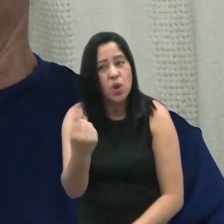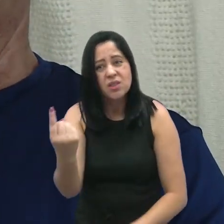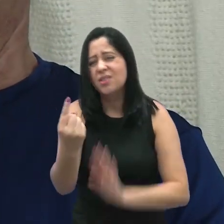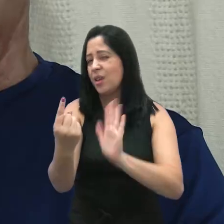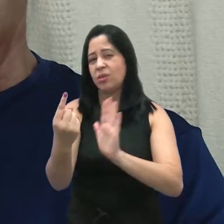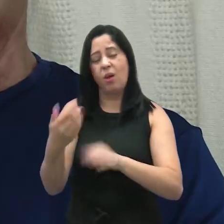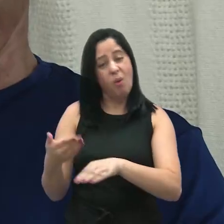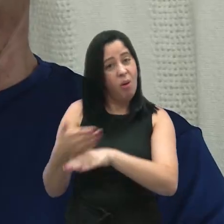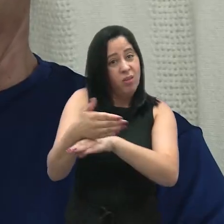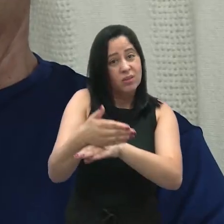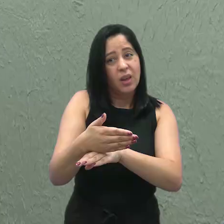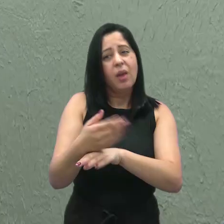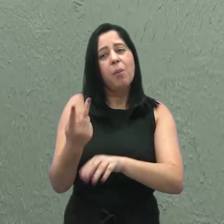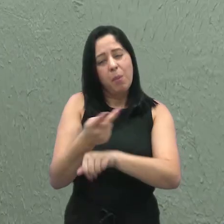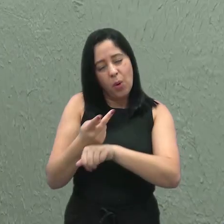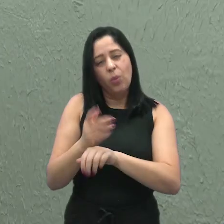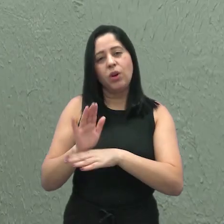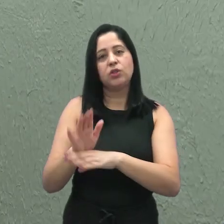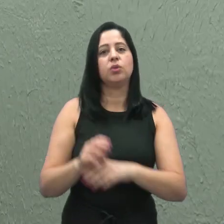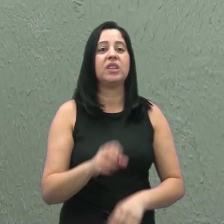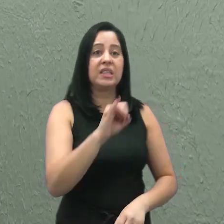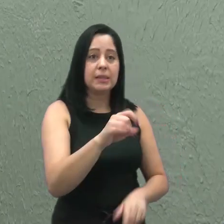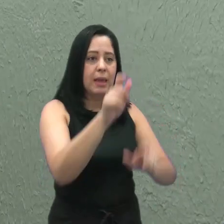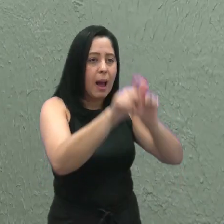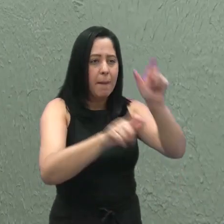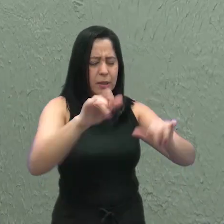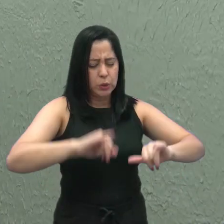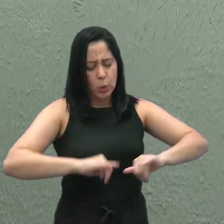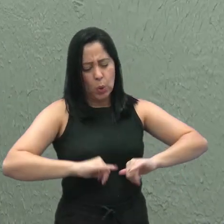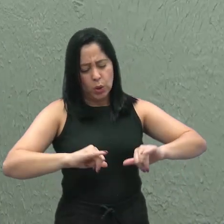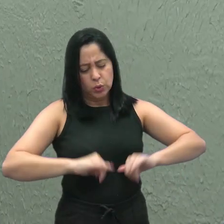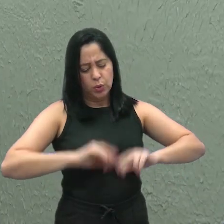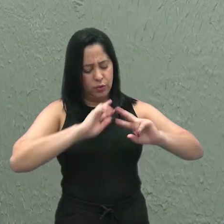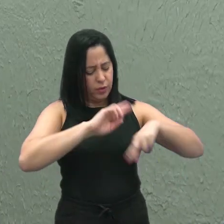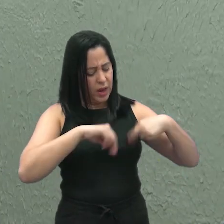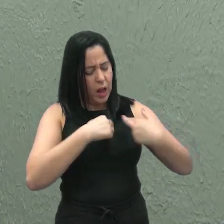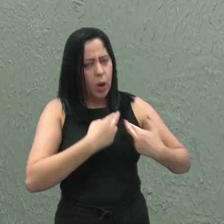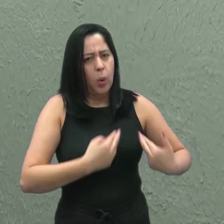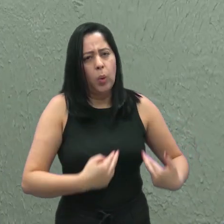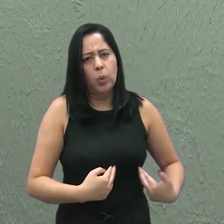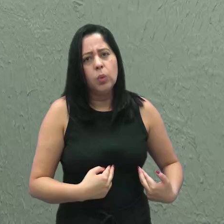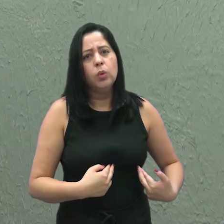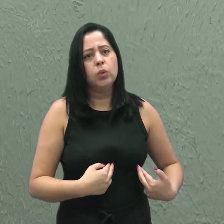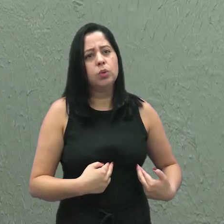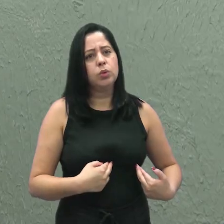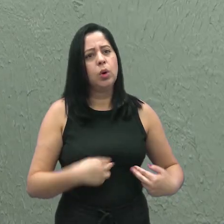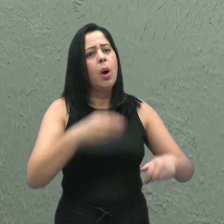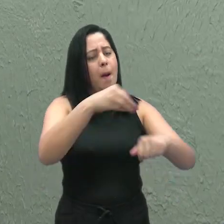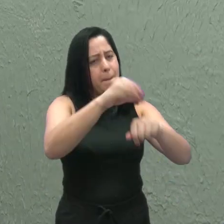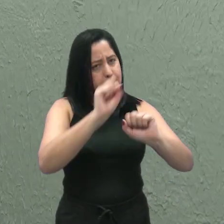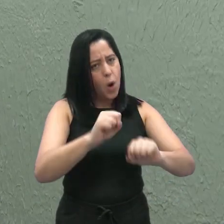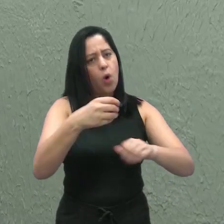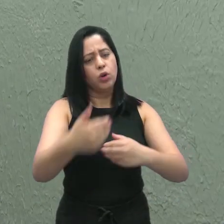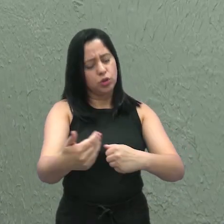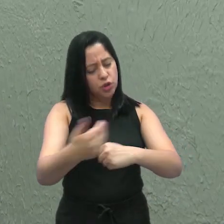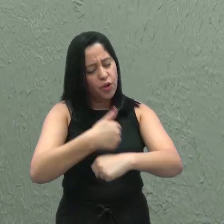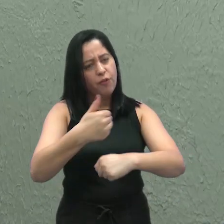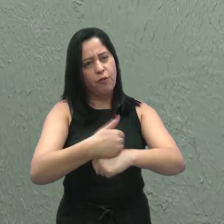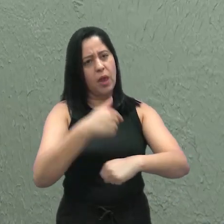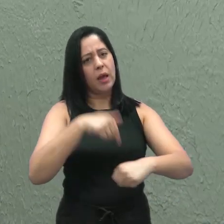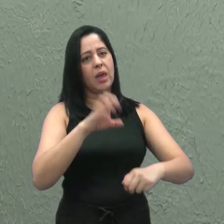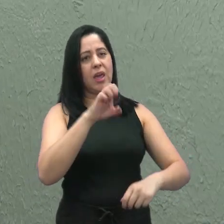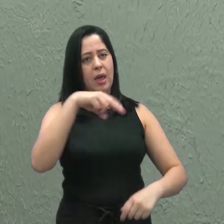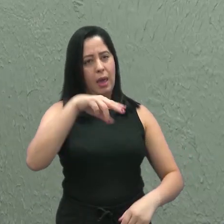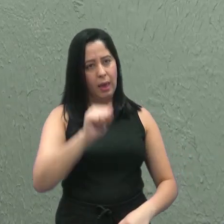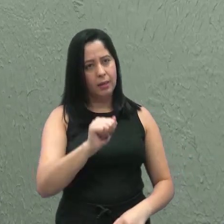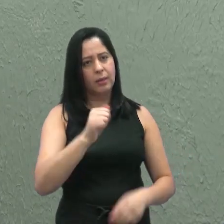fica sozinho, procura ajuda. Quem estiver passando pelo luto ou conhecer alguém que esteja vivenciando com o luto, indique o ENA, porque